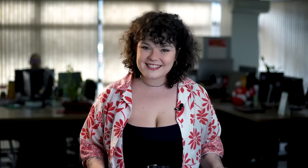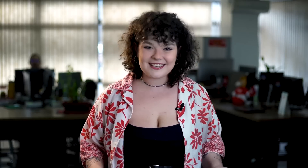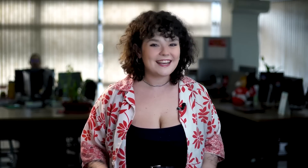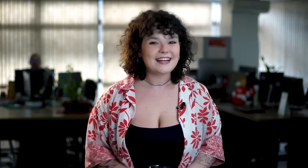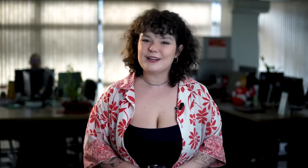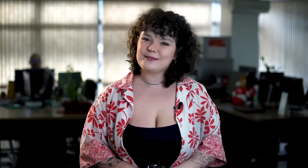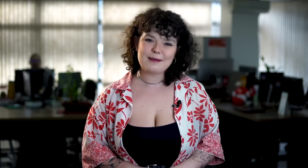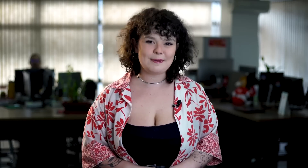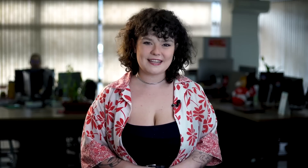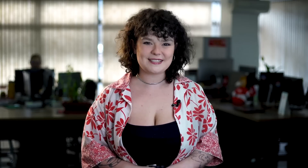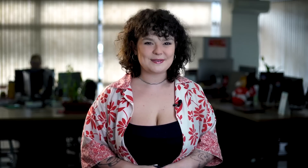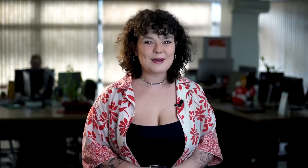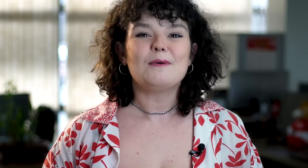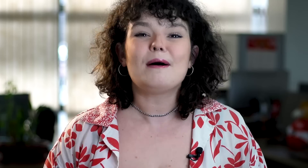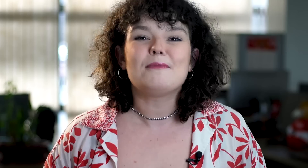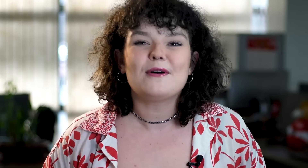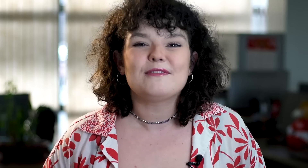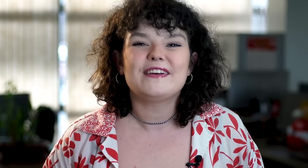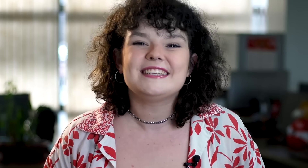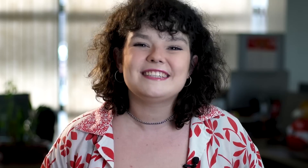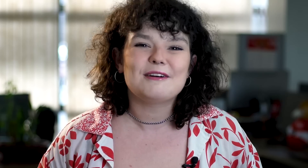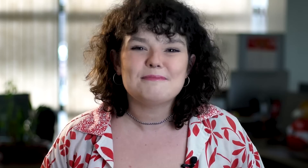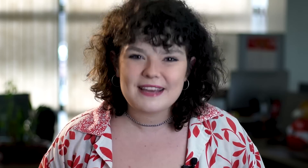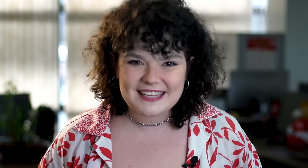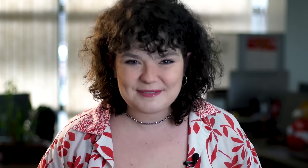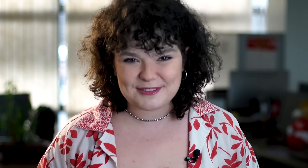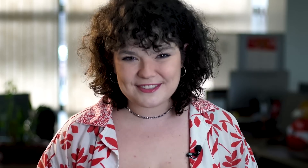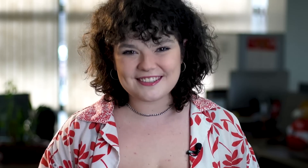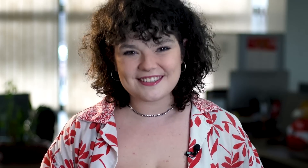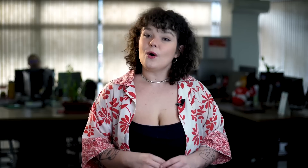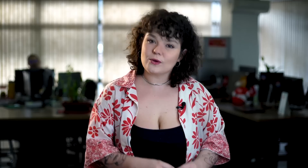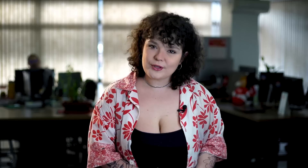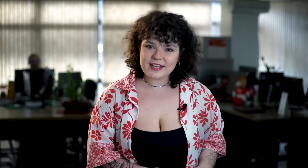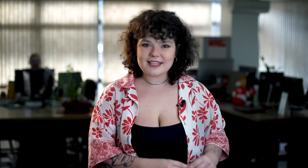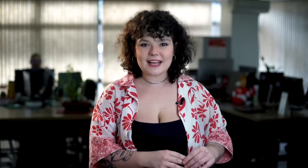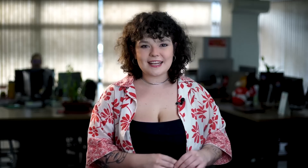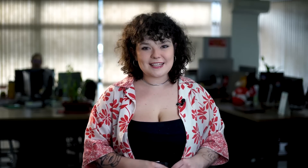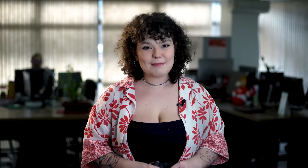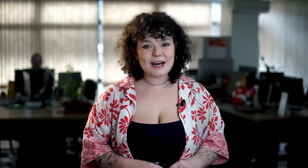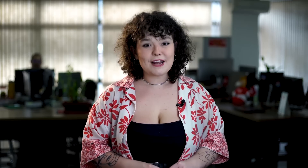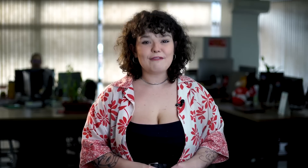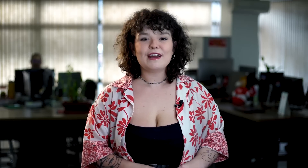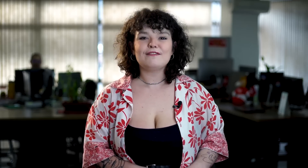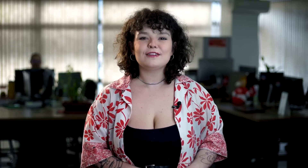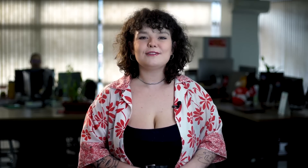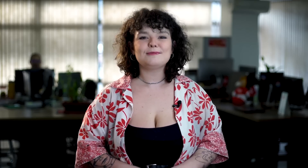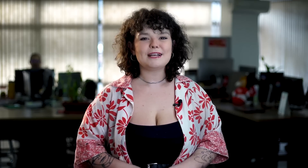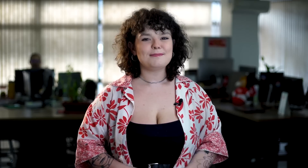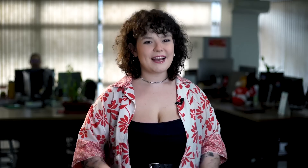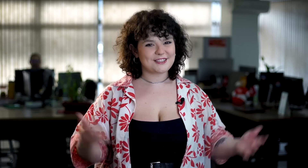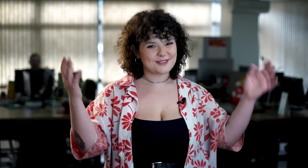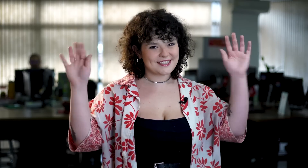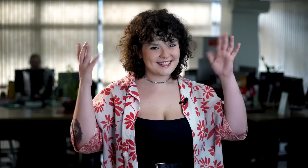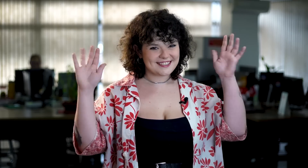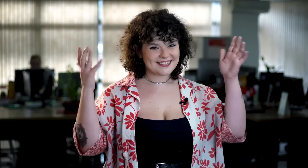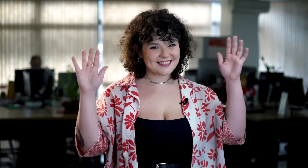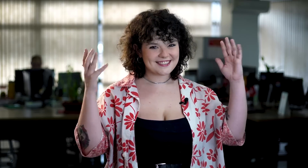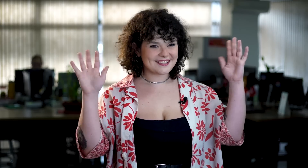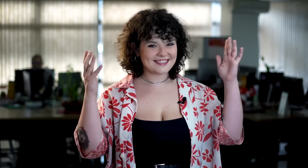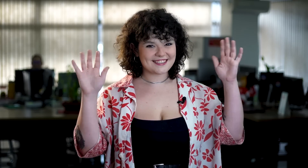ele merece, não tem preço. O amor venceu mesmo. Outro destaque da semana foi a volta dos Mais